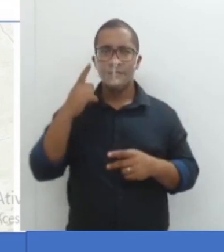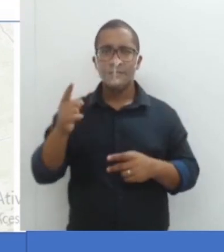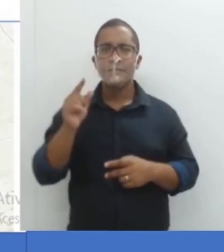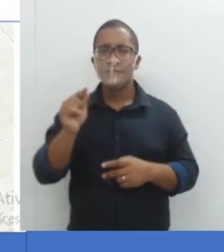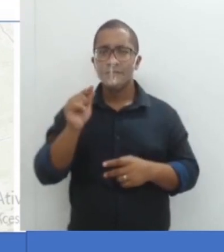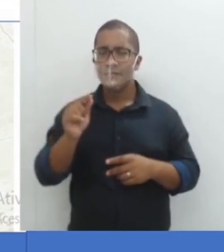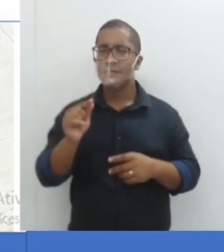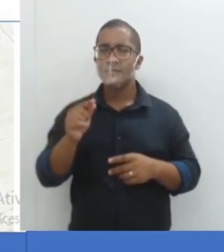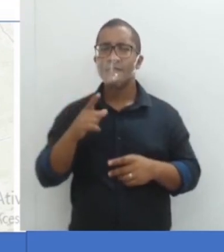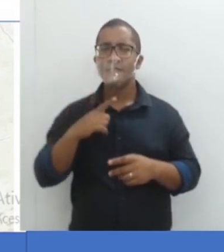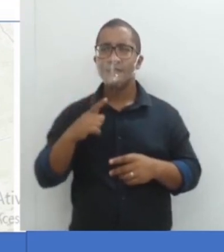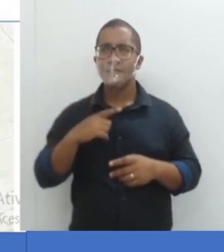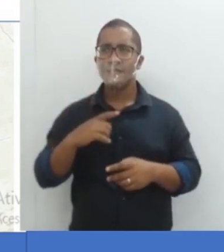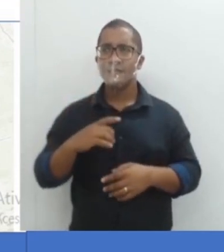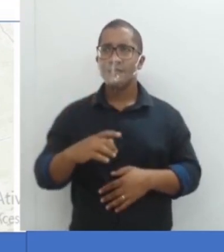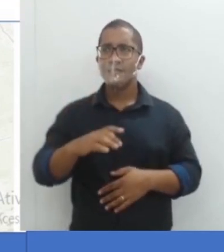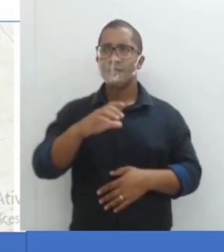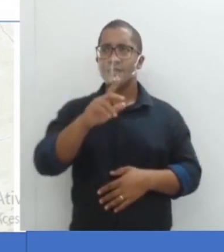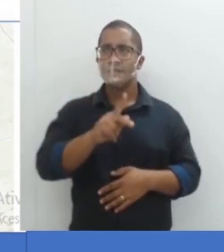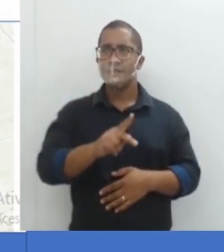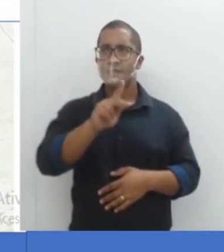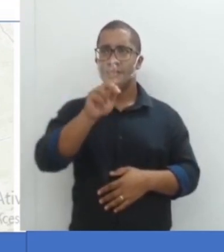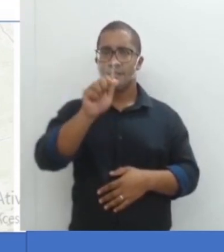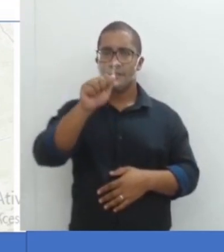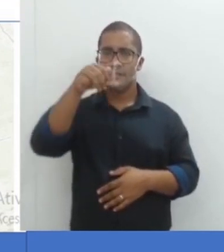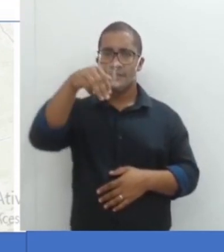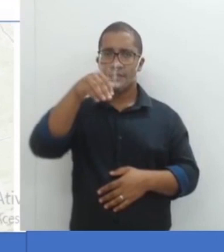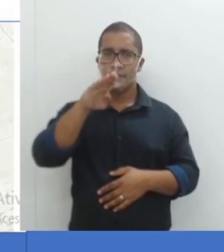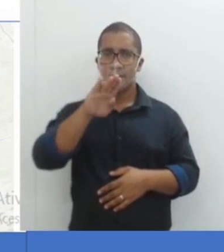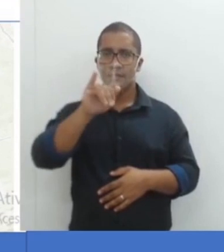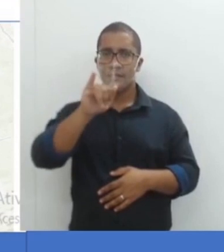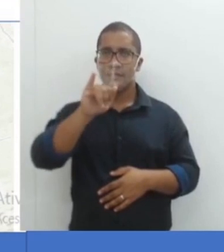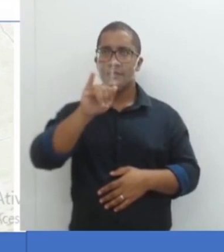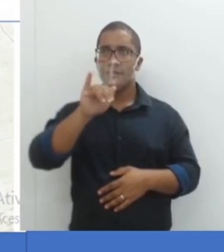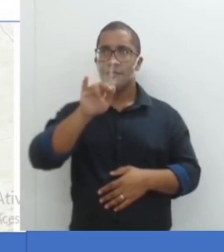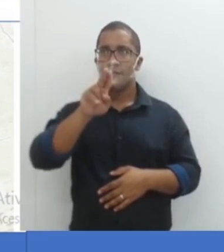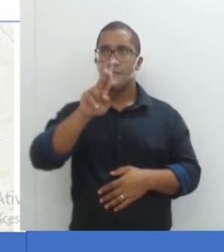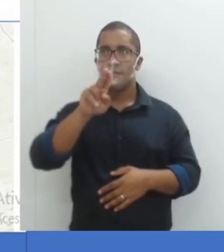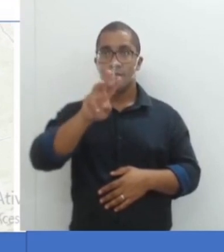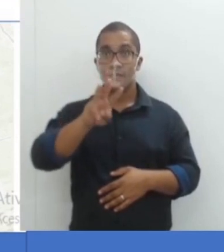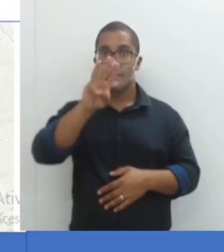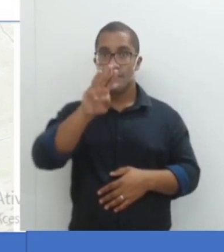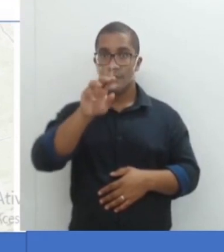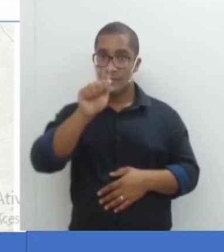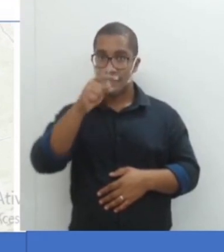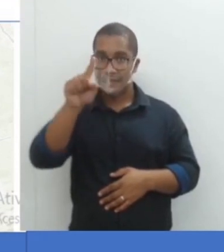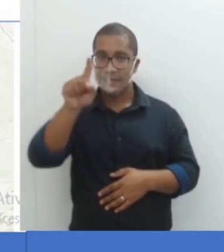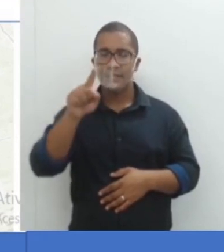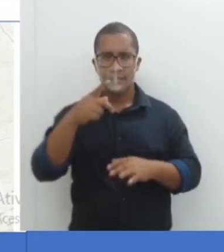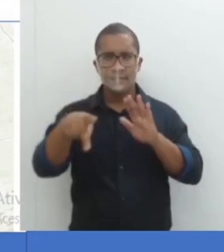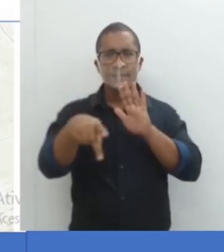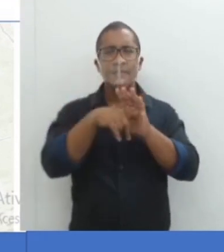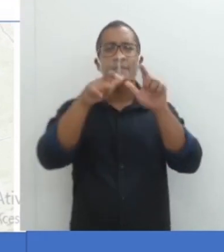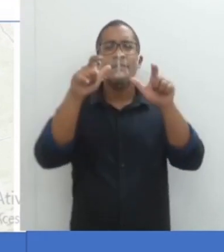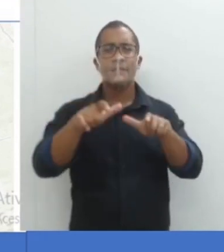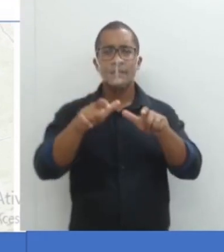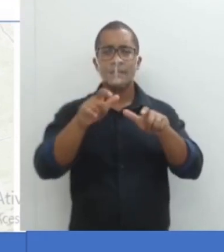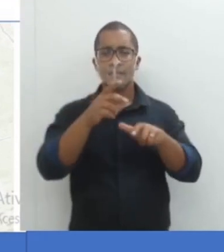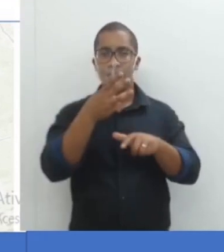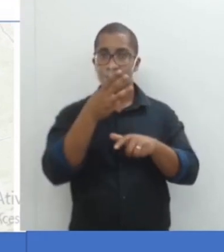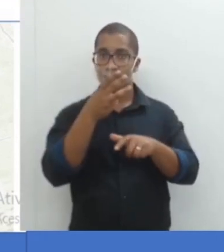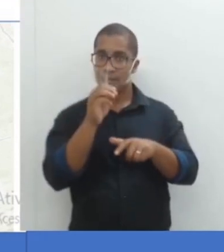o Cambiuá, tá certo? Veja aí na tela que vocês estão vendo que eles têm pertencente a uma área de 30